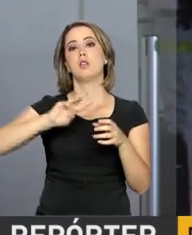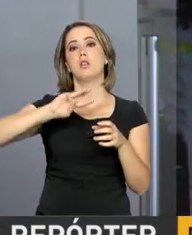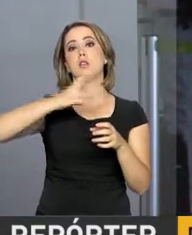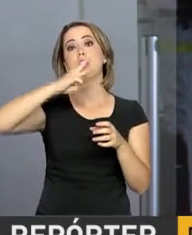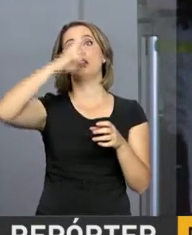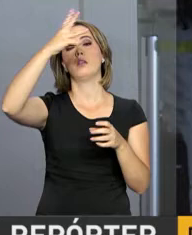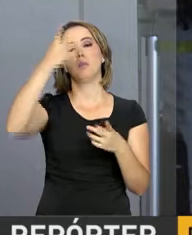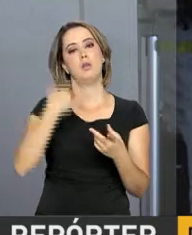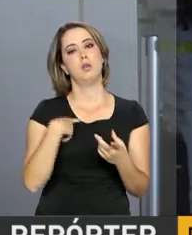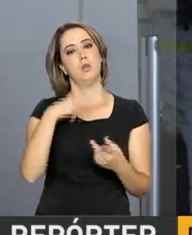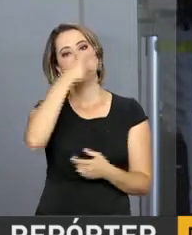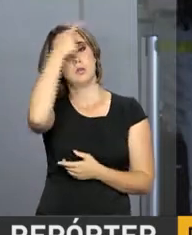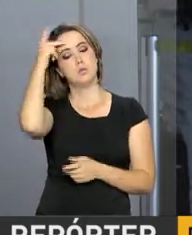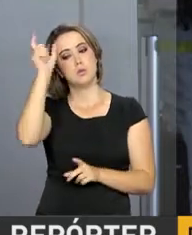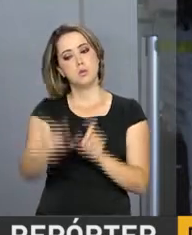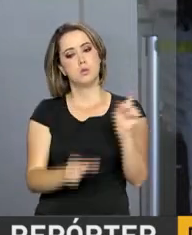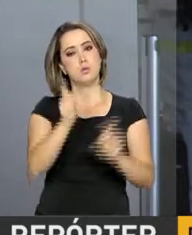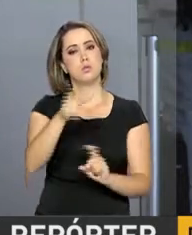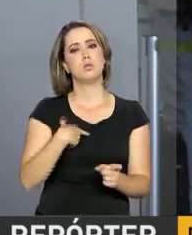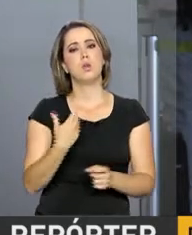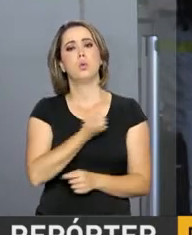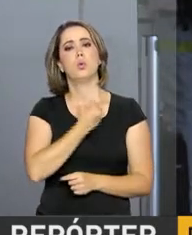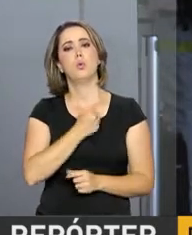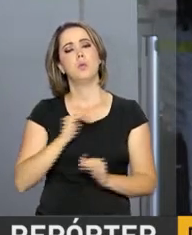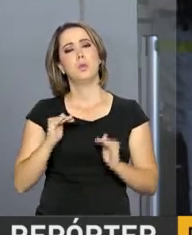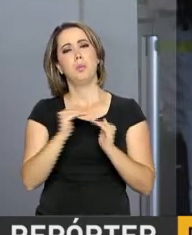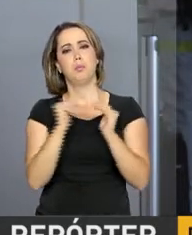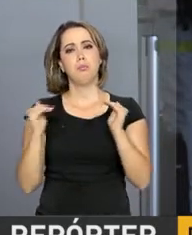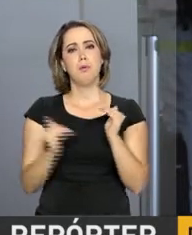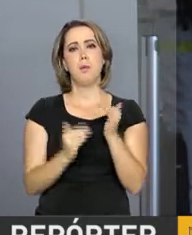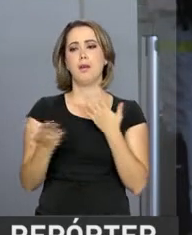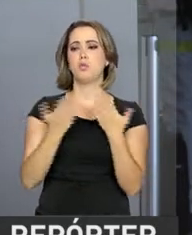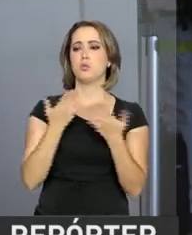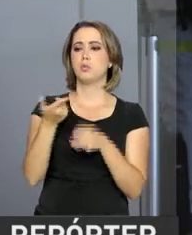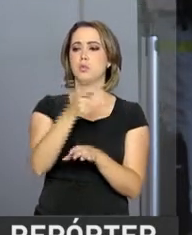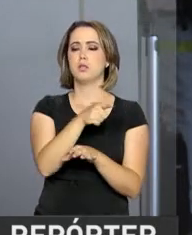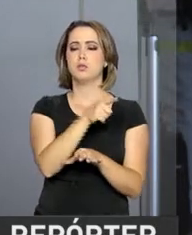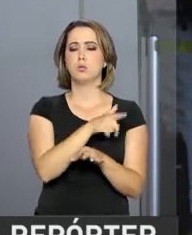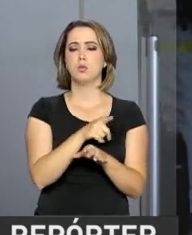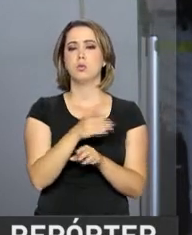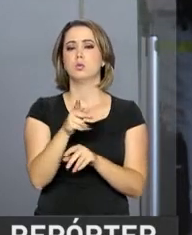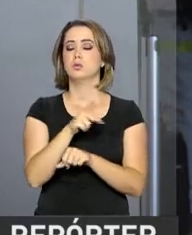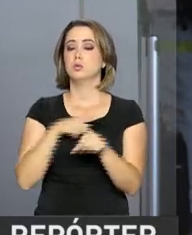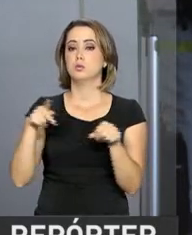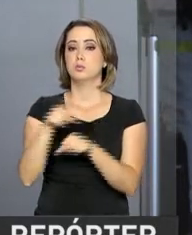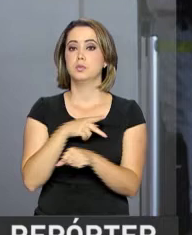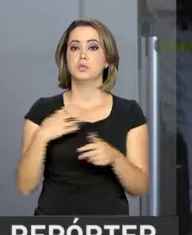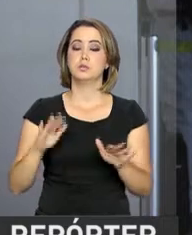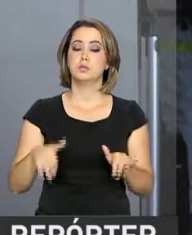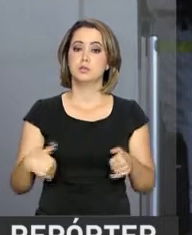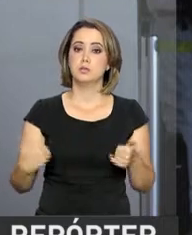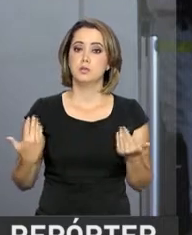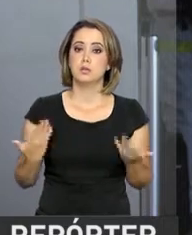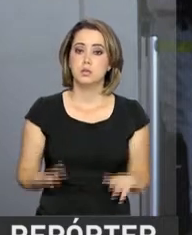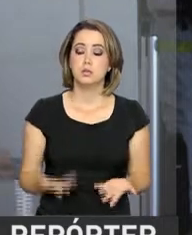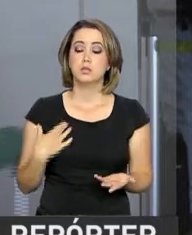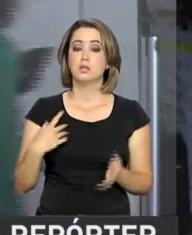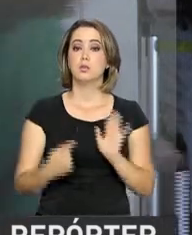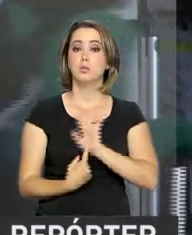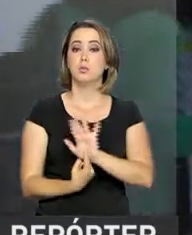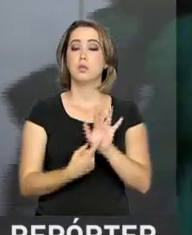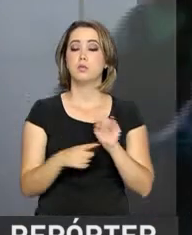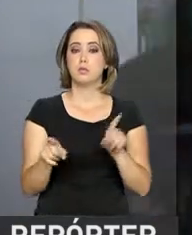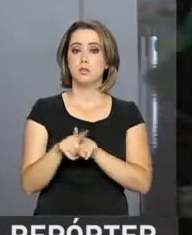de viagens por habitante se comparar com países como estados unidos o país da união europeia então isso mostra que ainda tem uma demanda reprimida